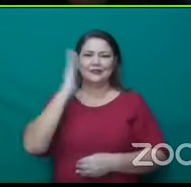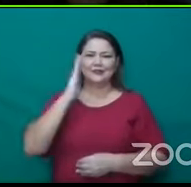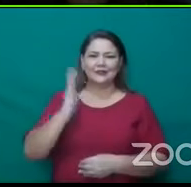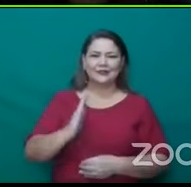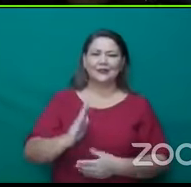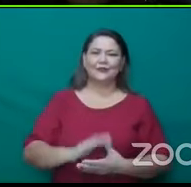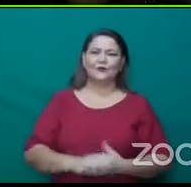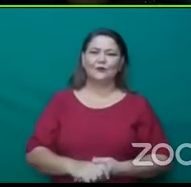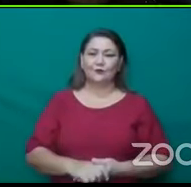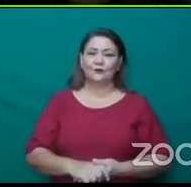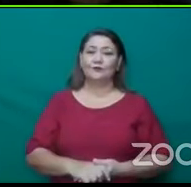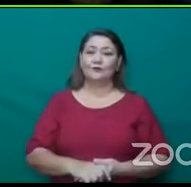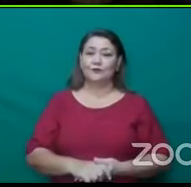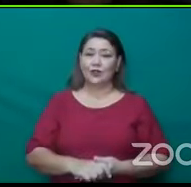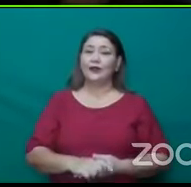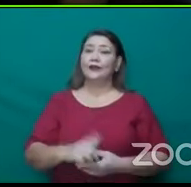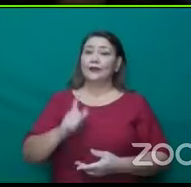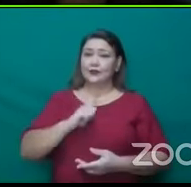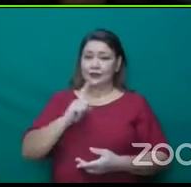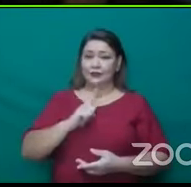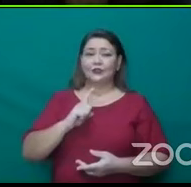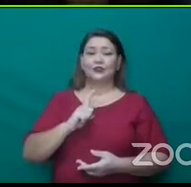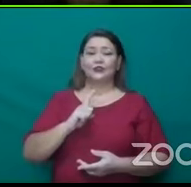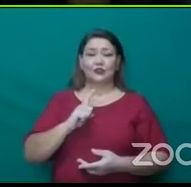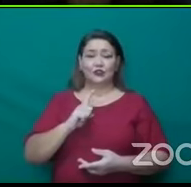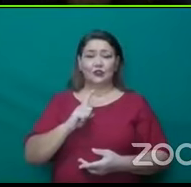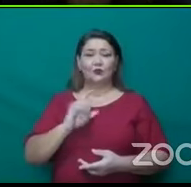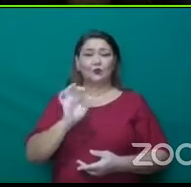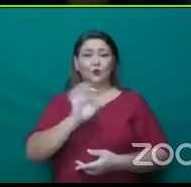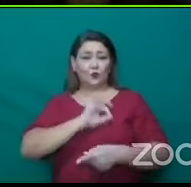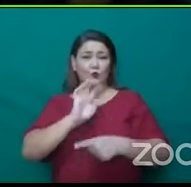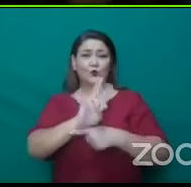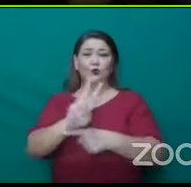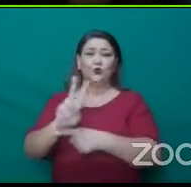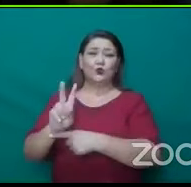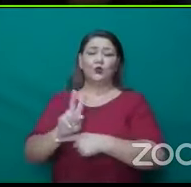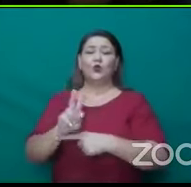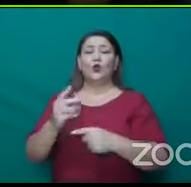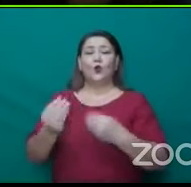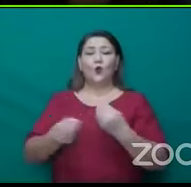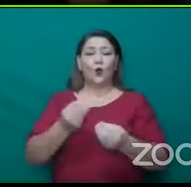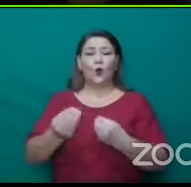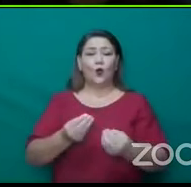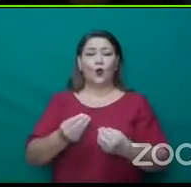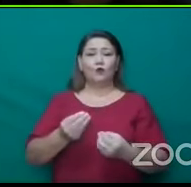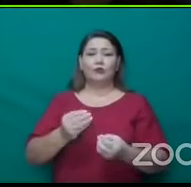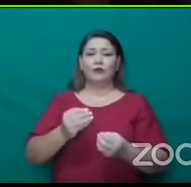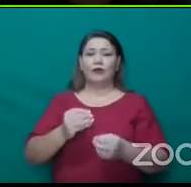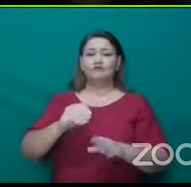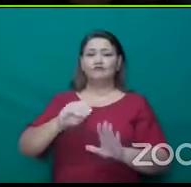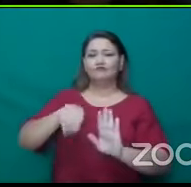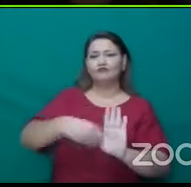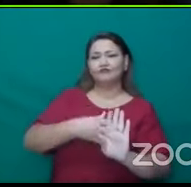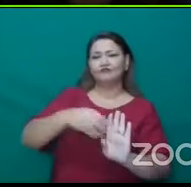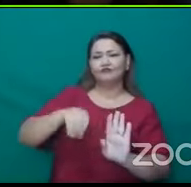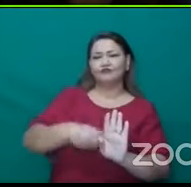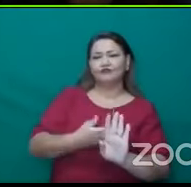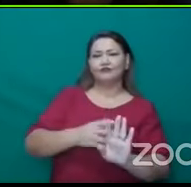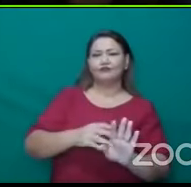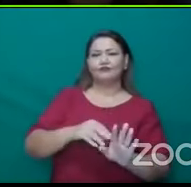ele quis enquadrar os moleques, né, que estavam tentando burlar o sistema, ele foi lá e se corrompeu, né? Mas aí todos Sim.